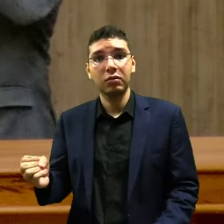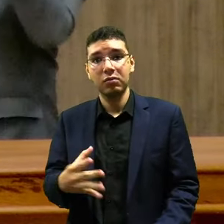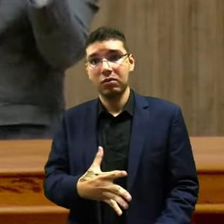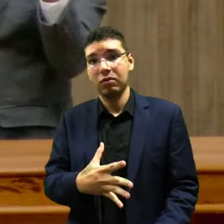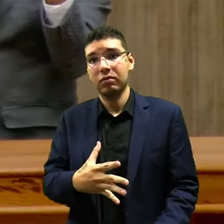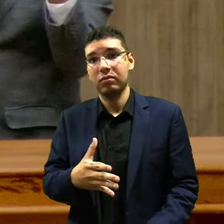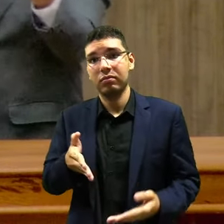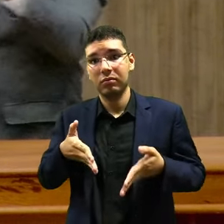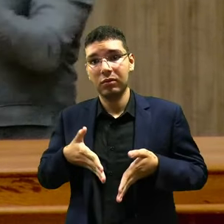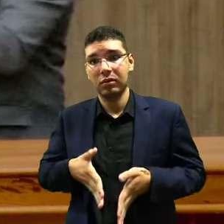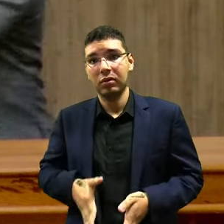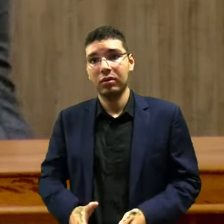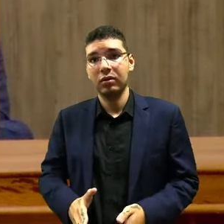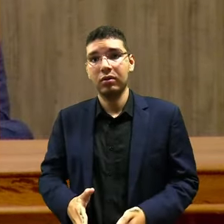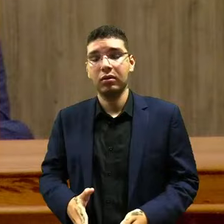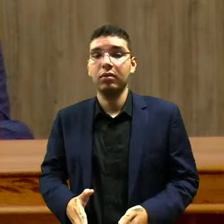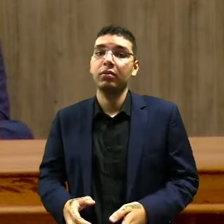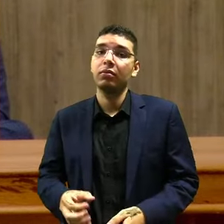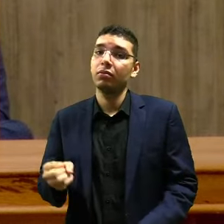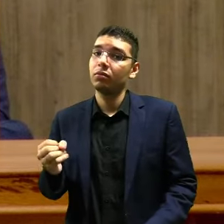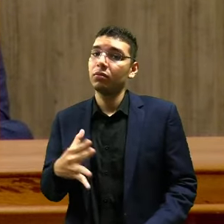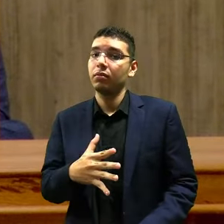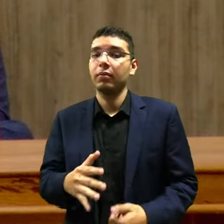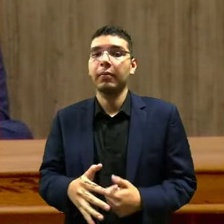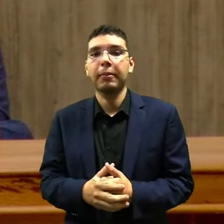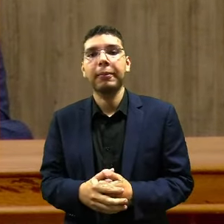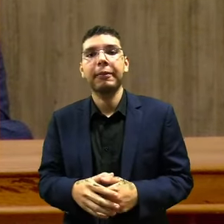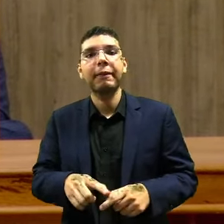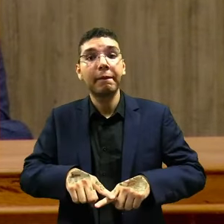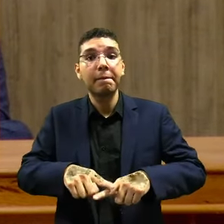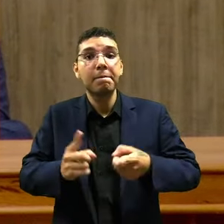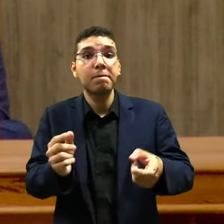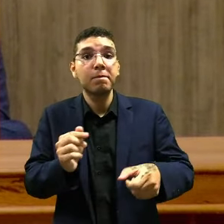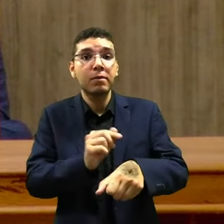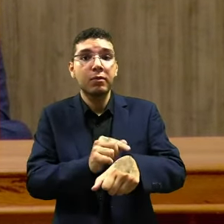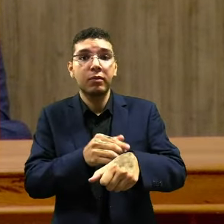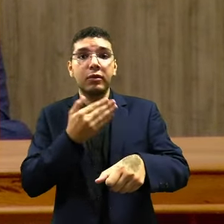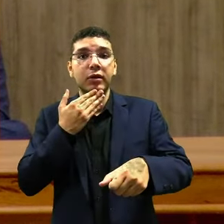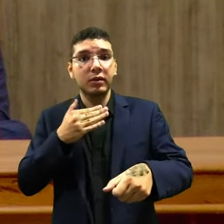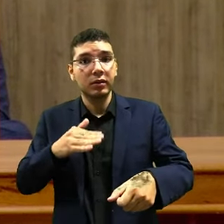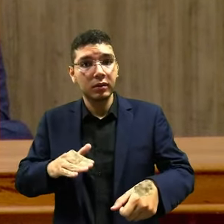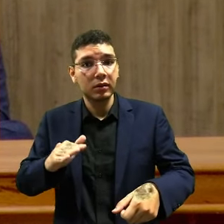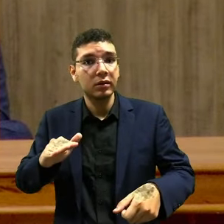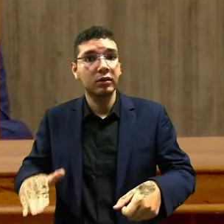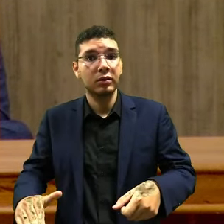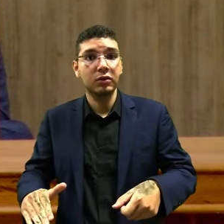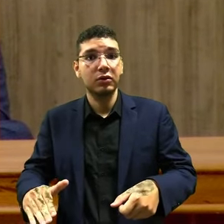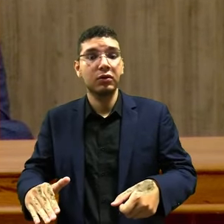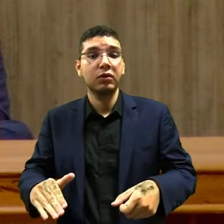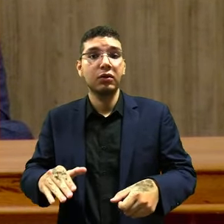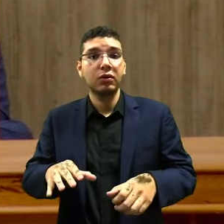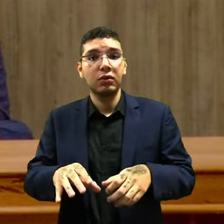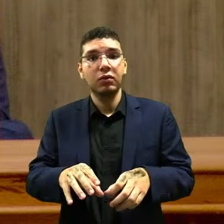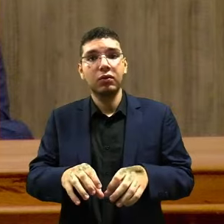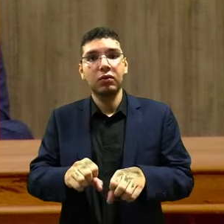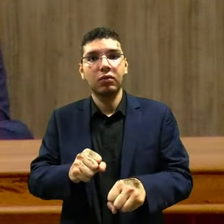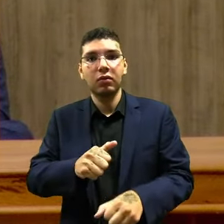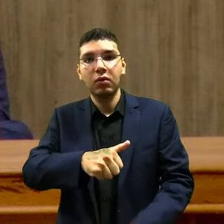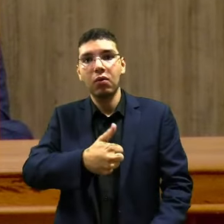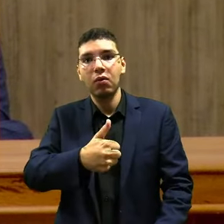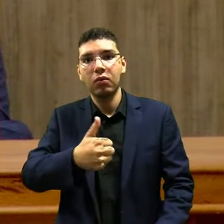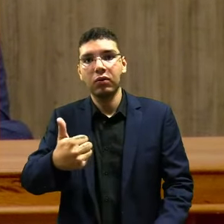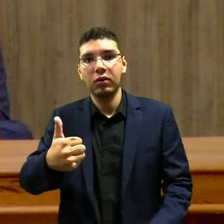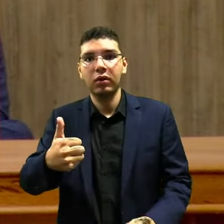chega 11 anos de idade quando atinge ele vai mostrando as mudanças que vão acontecendo na